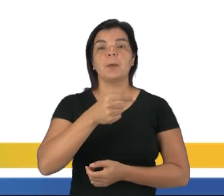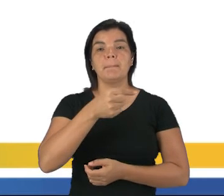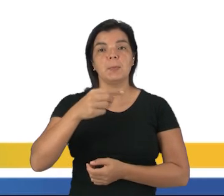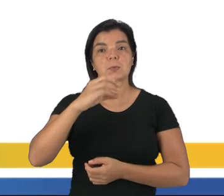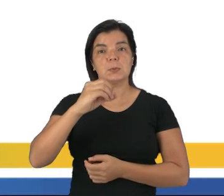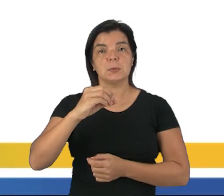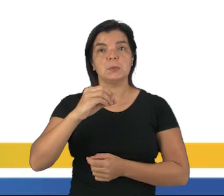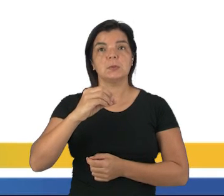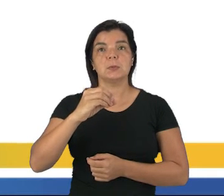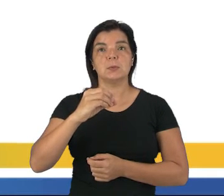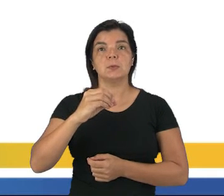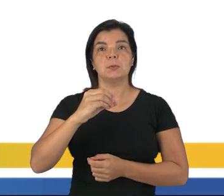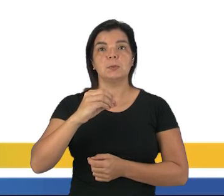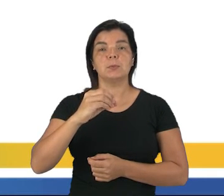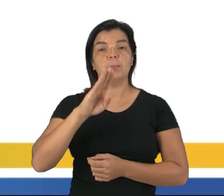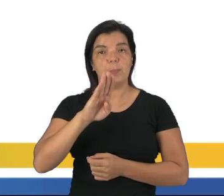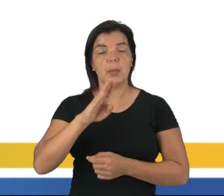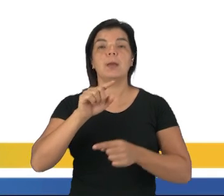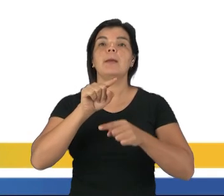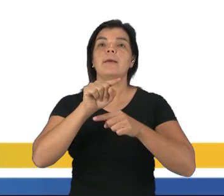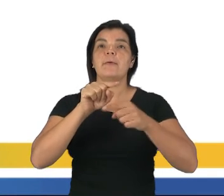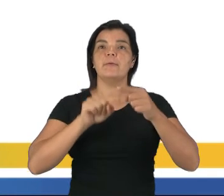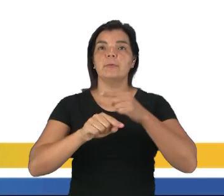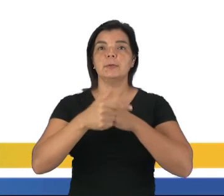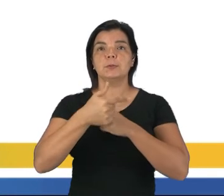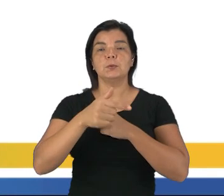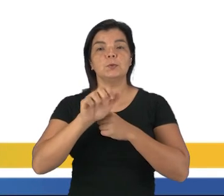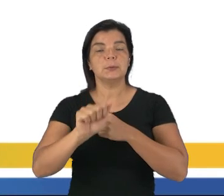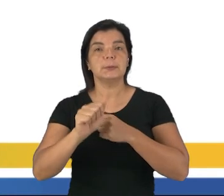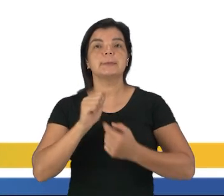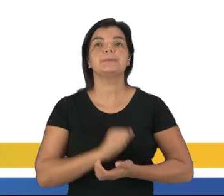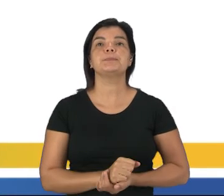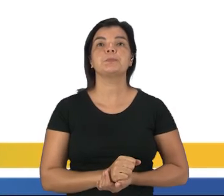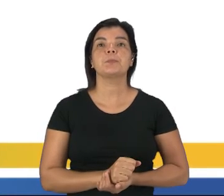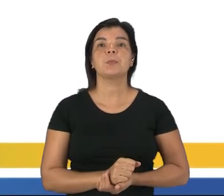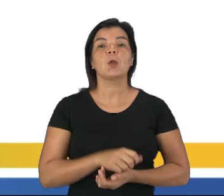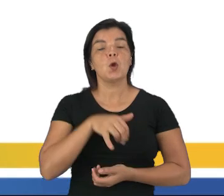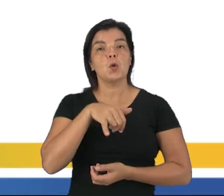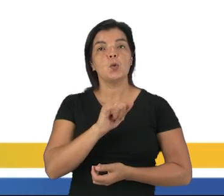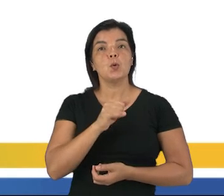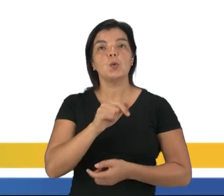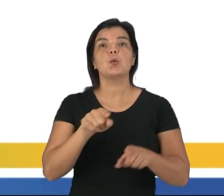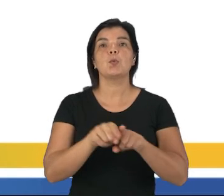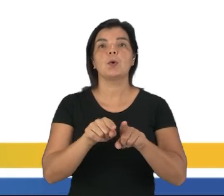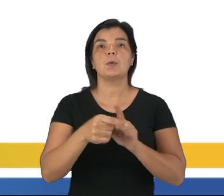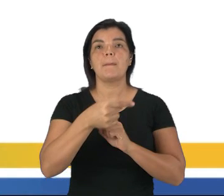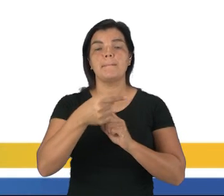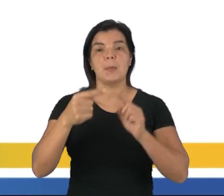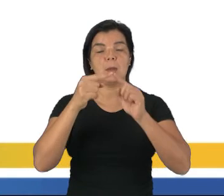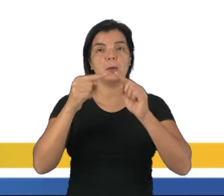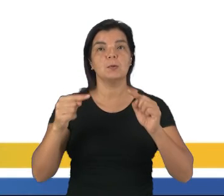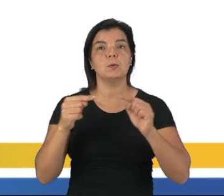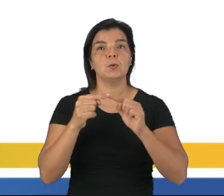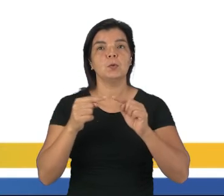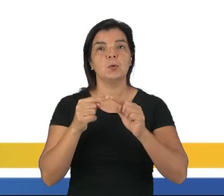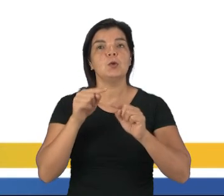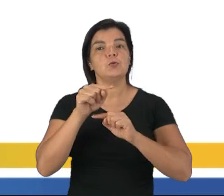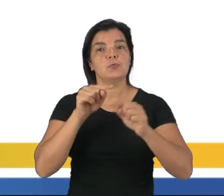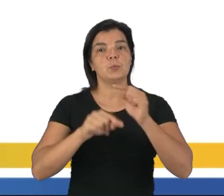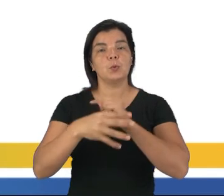pelo menos o coeficiente b sobre 2 vezes o coeficiente a, e o y do vértice é igual ao menos o